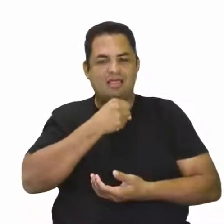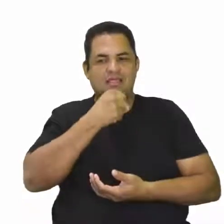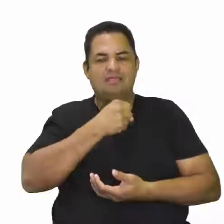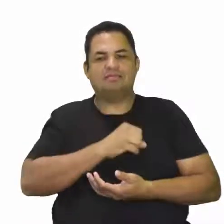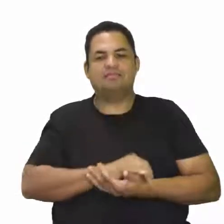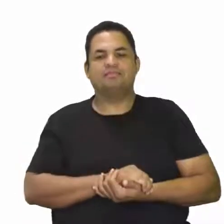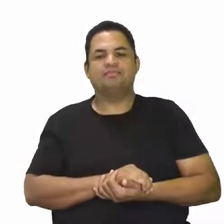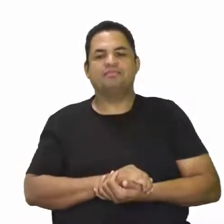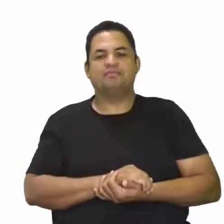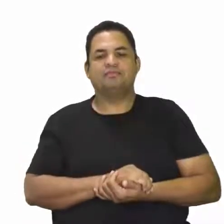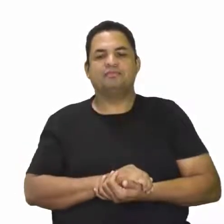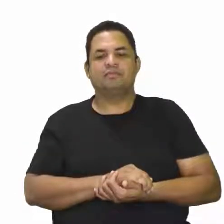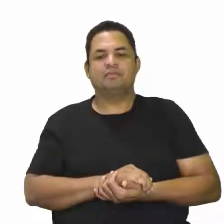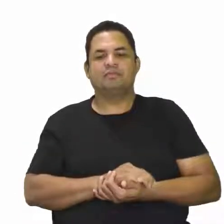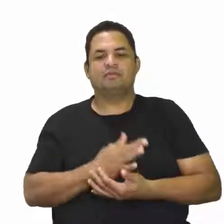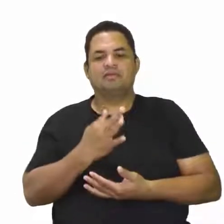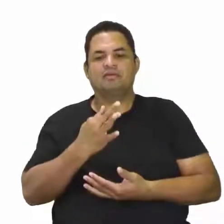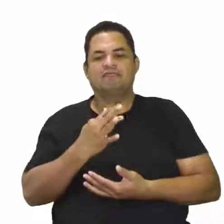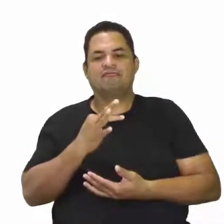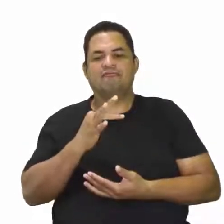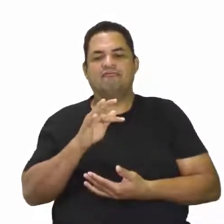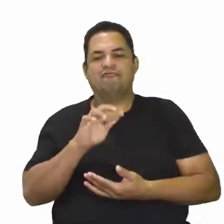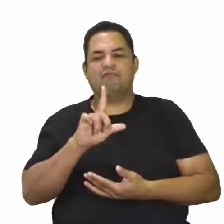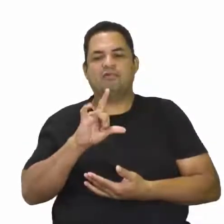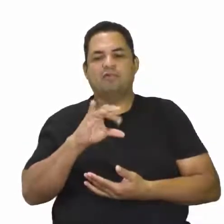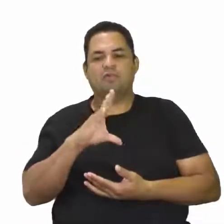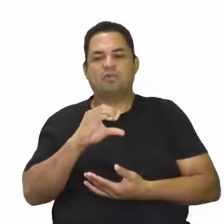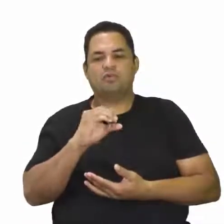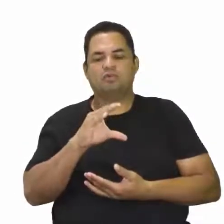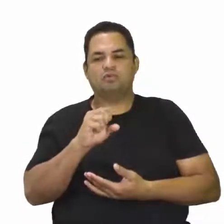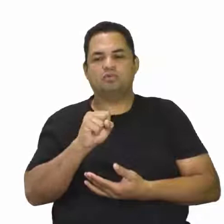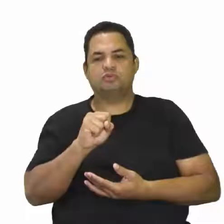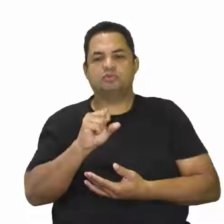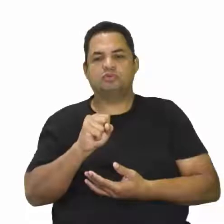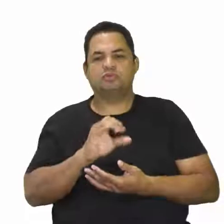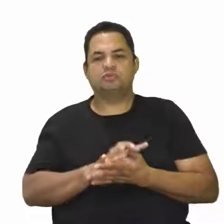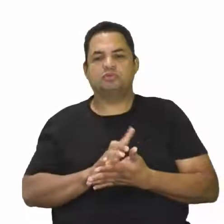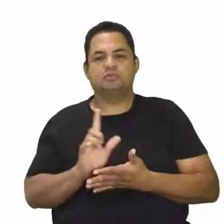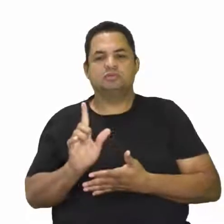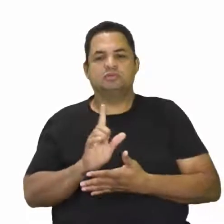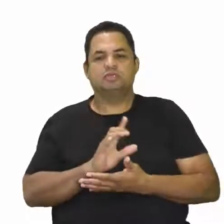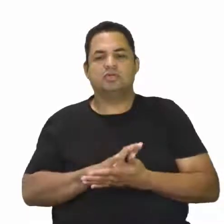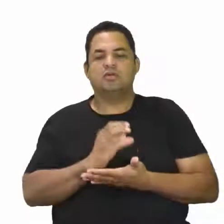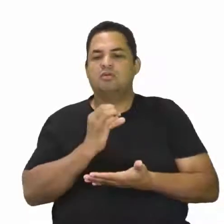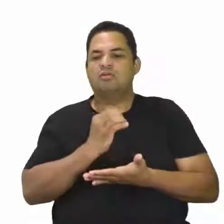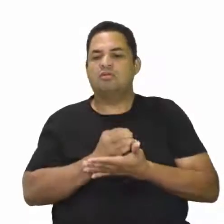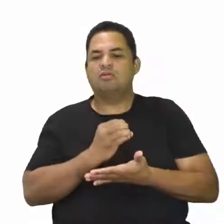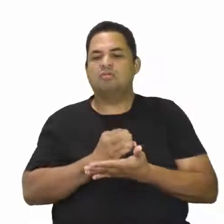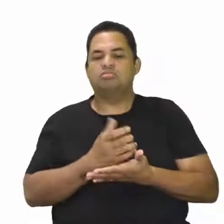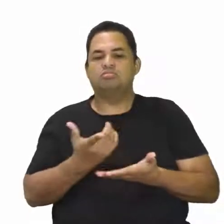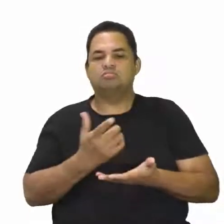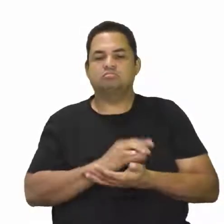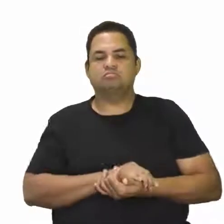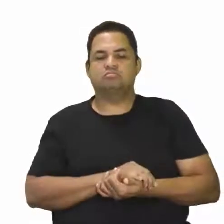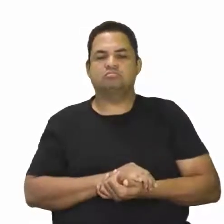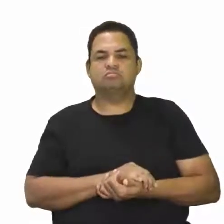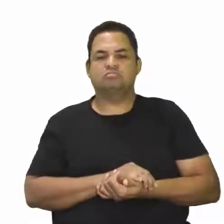sorvete de flocos e não copos.